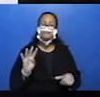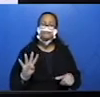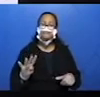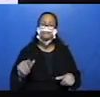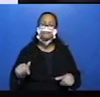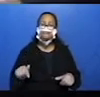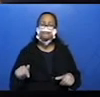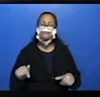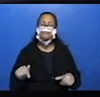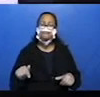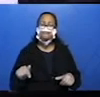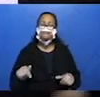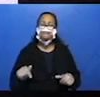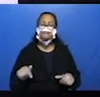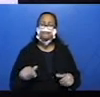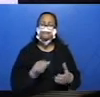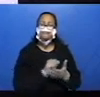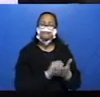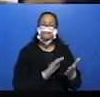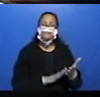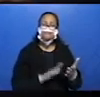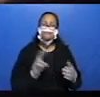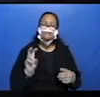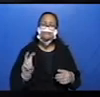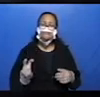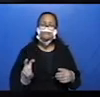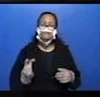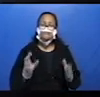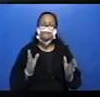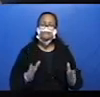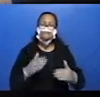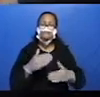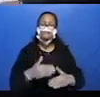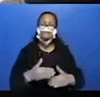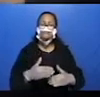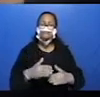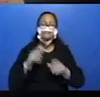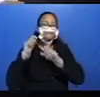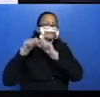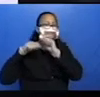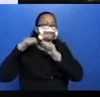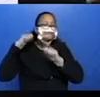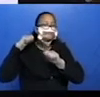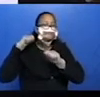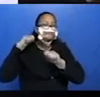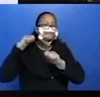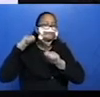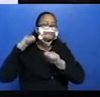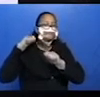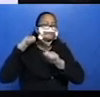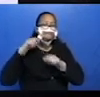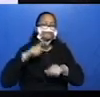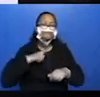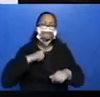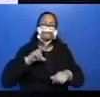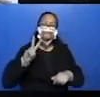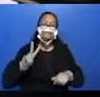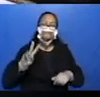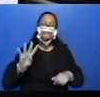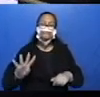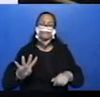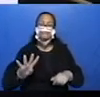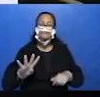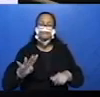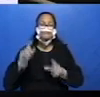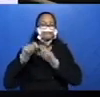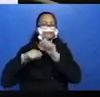pouquinho. Aqui no 5, em uma caixa de bombons, uma caixa, 24 bombons. Quantos